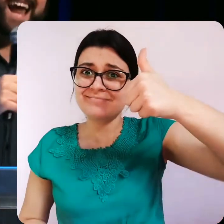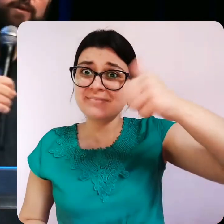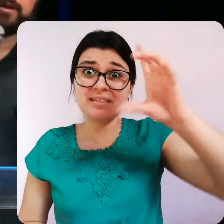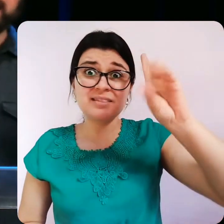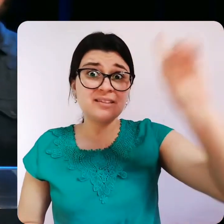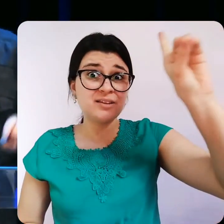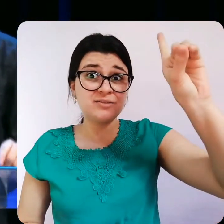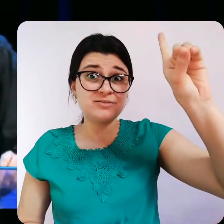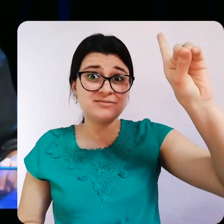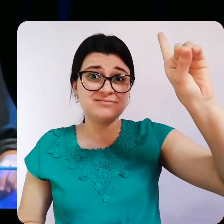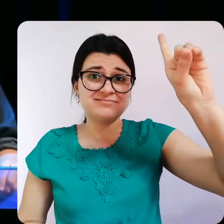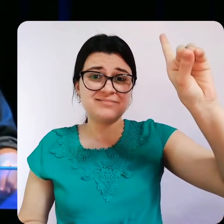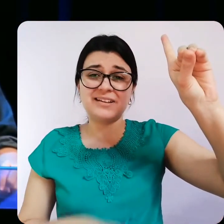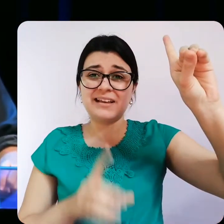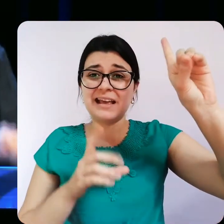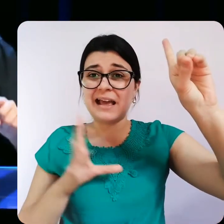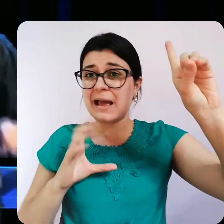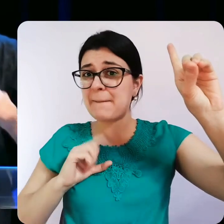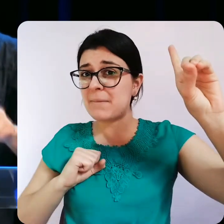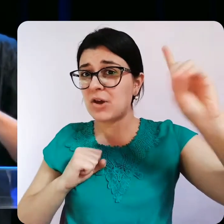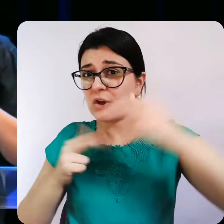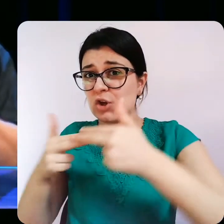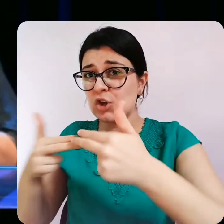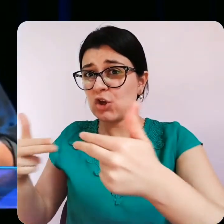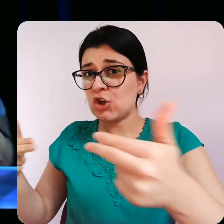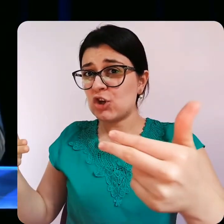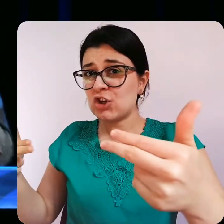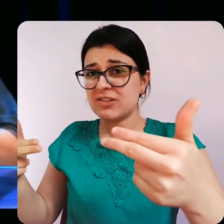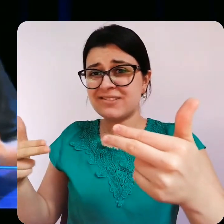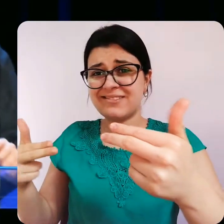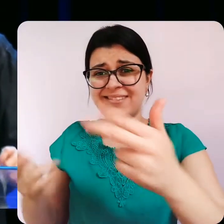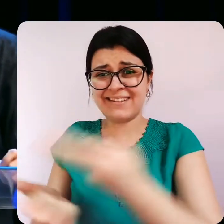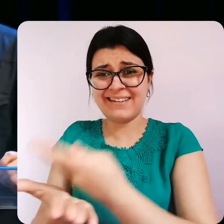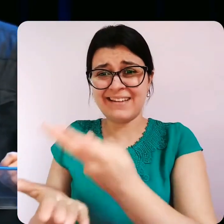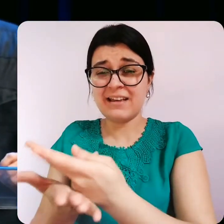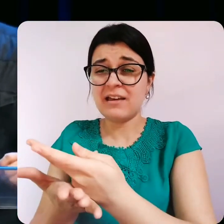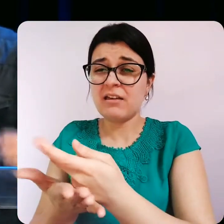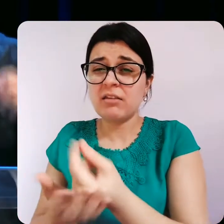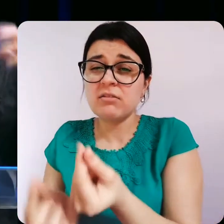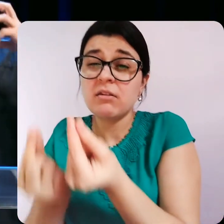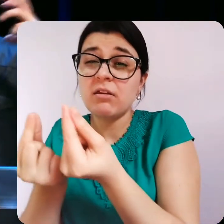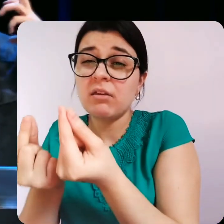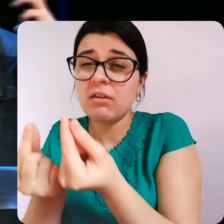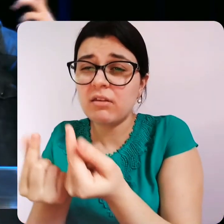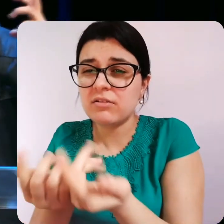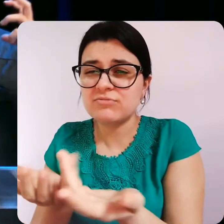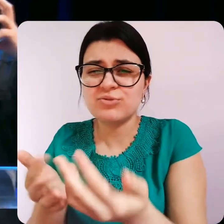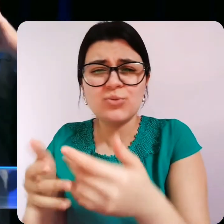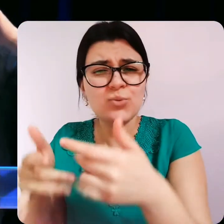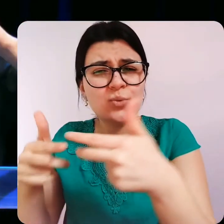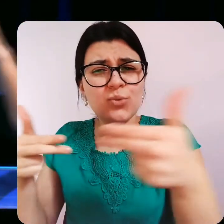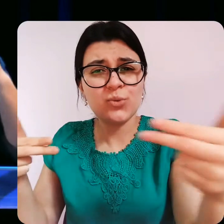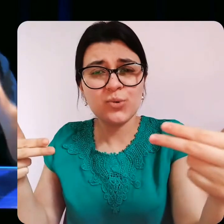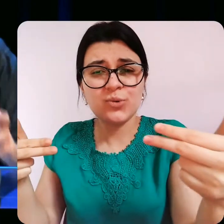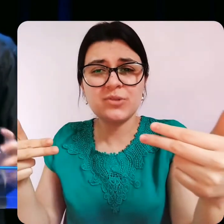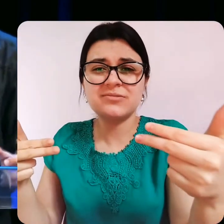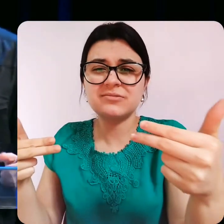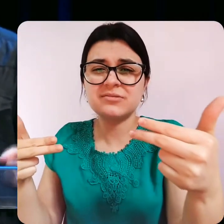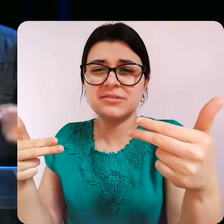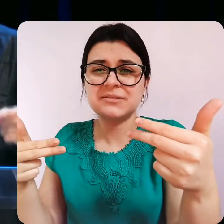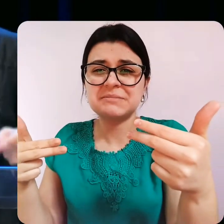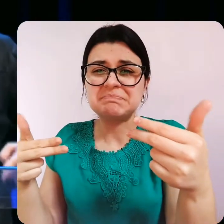tornamos escravos dele. Nós nos tornamos escravos daquilo que amamos. Se você coloca a expectativa da sua vida num